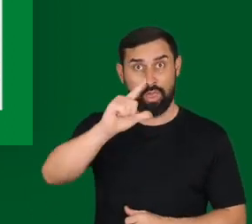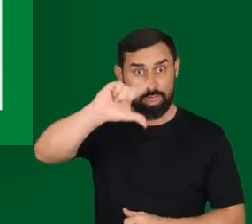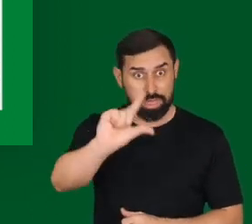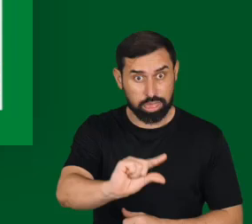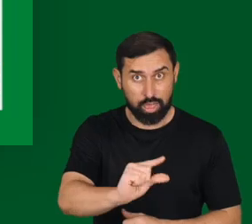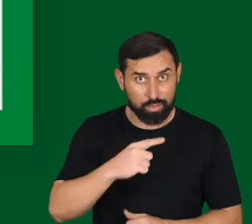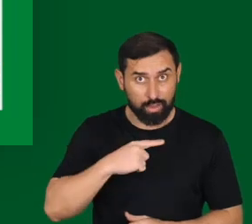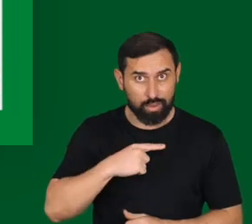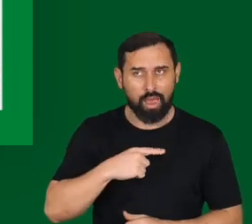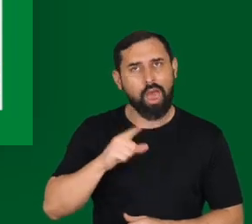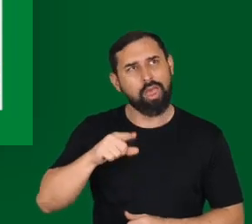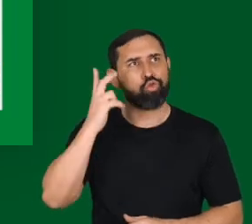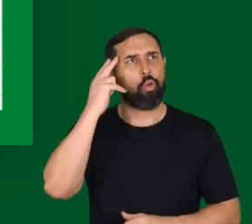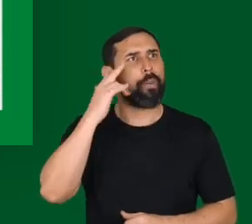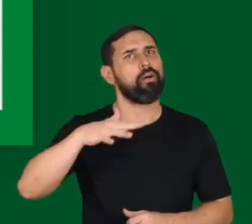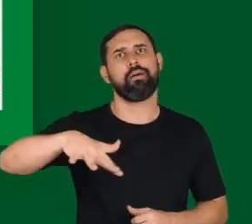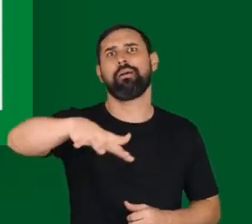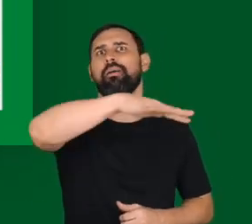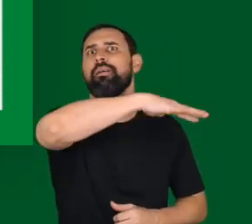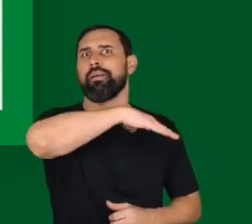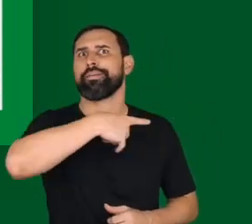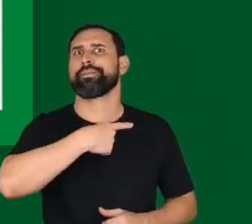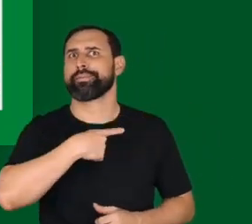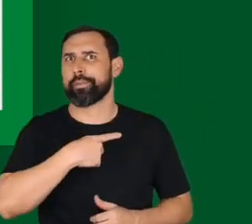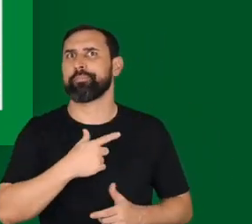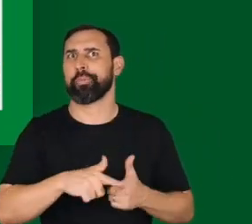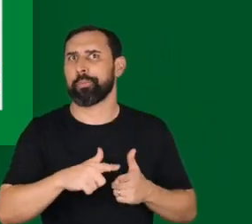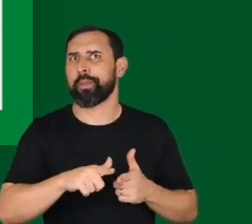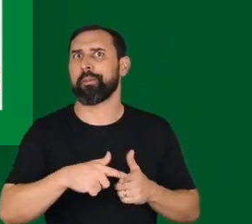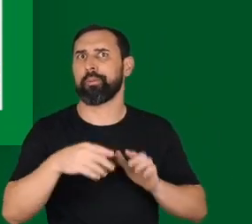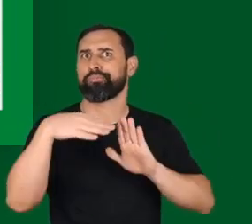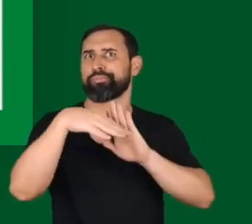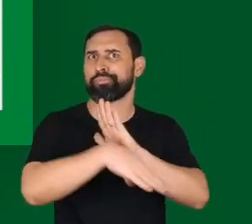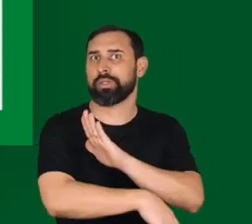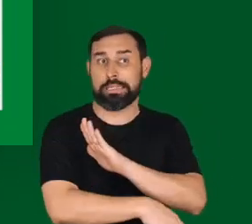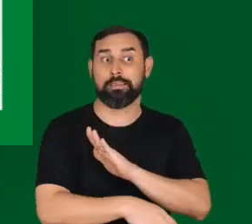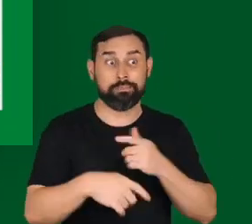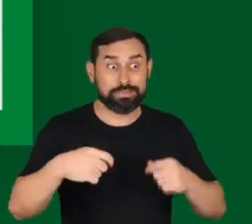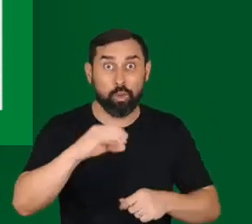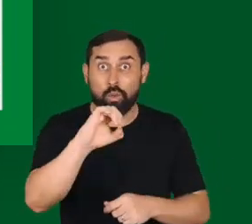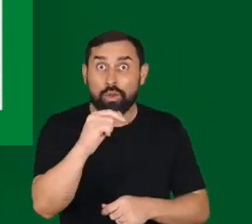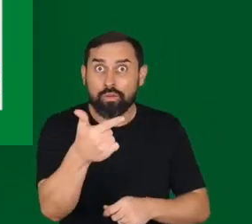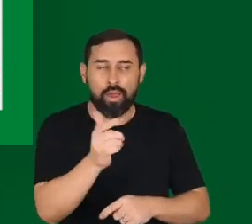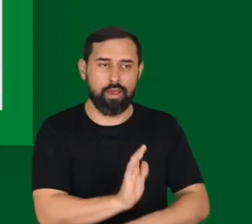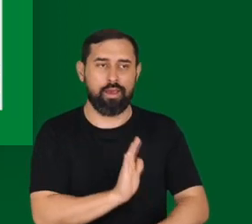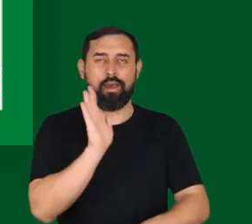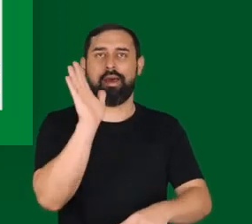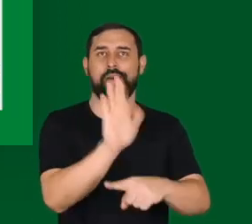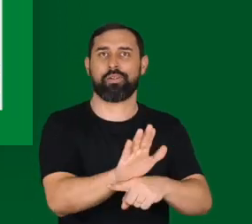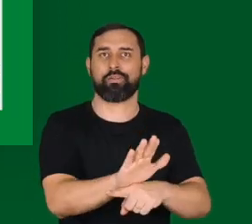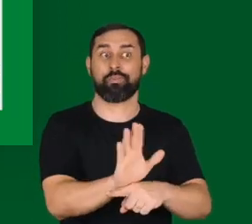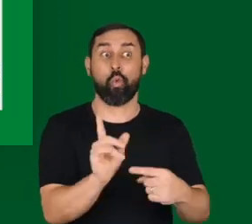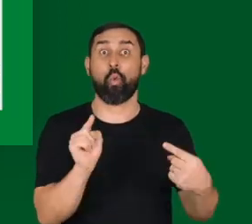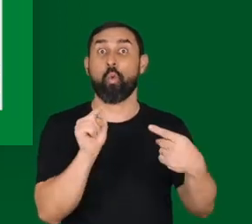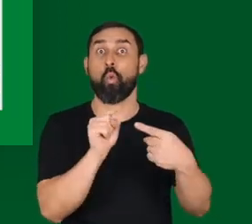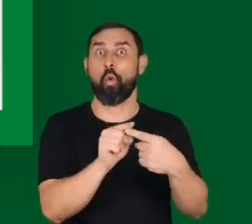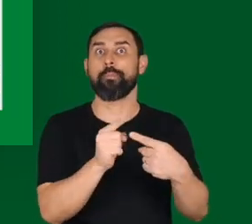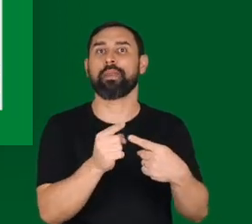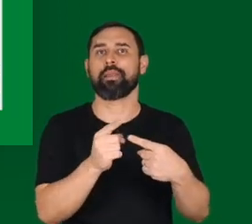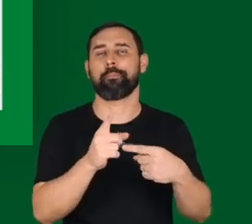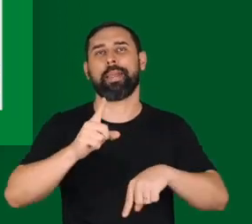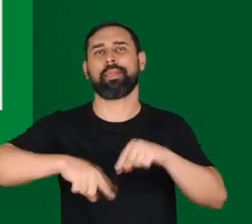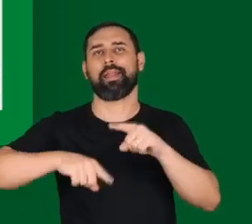de hipóxia, né, que é a causa mais comum de PCR em criança. Então, mais uma vez, a gente reforça essa necessidade de fornecer